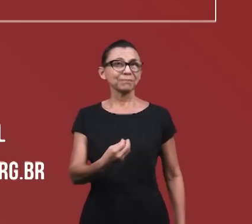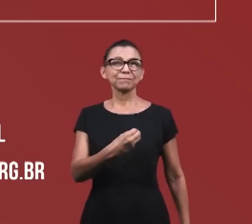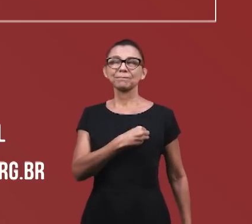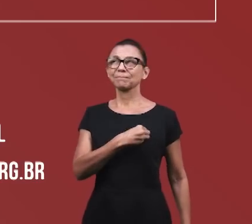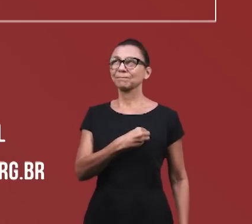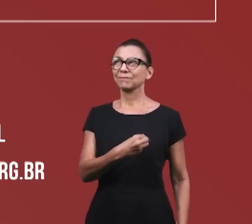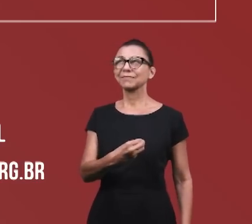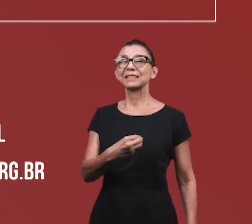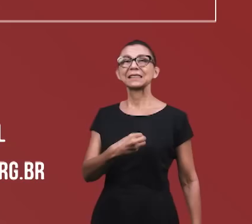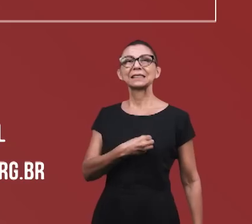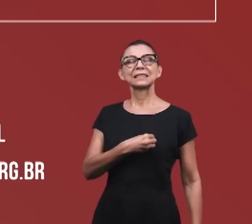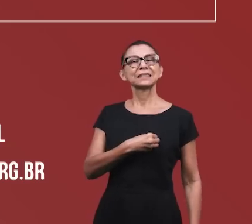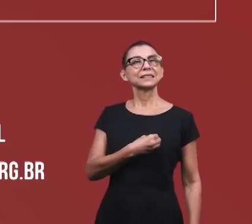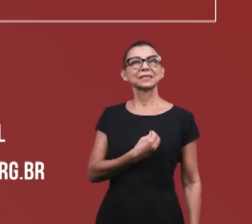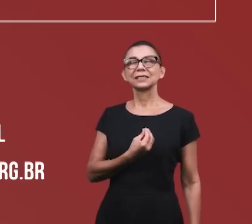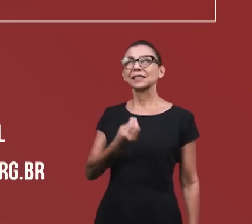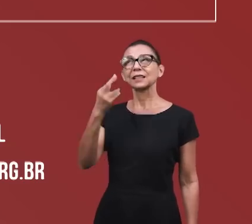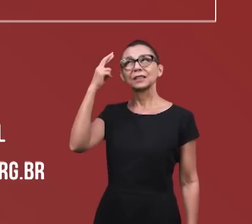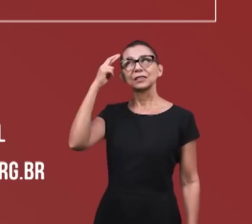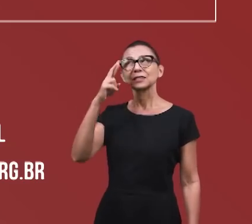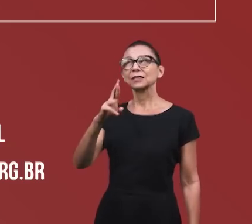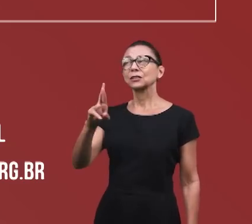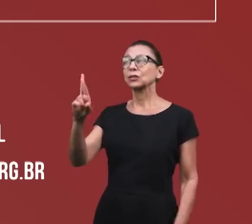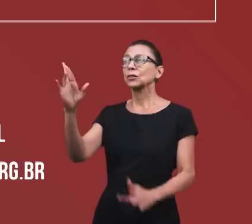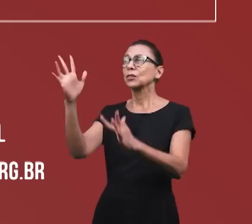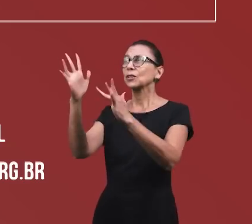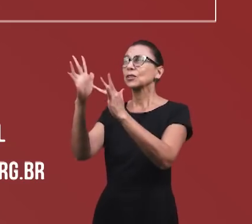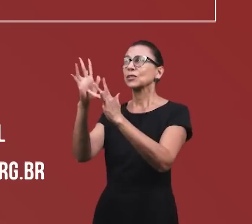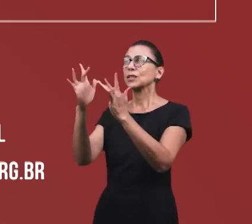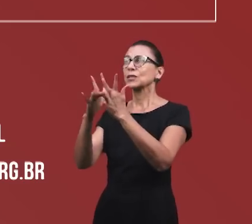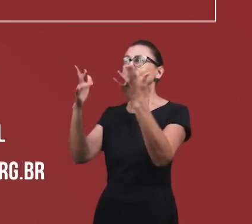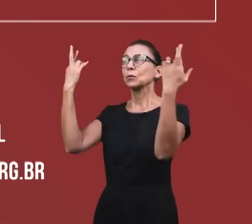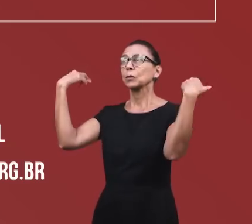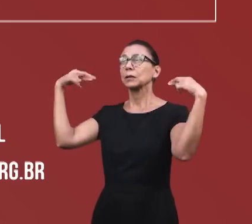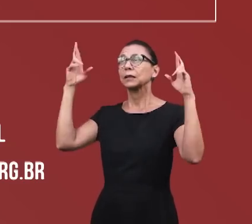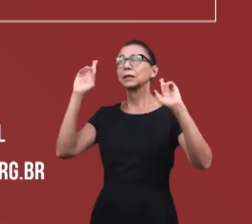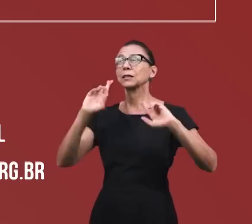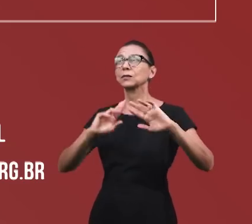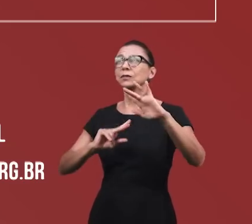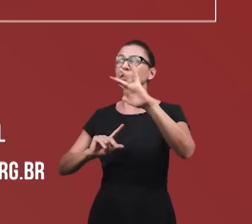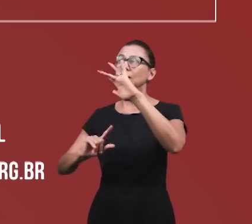ti, Jesus, Cordeiro eterno,